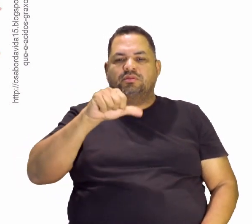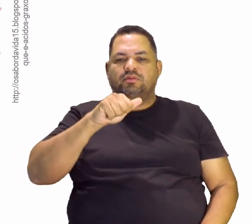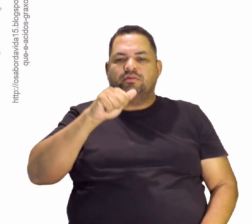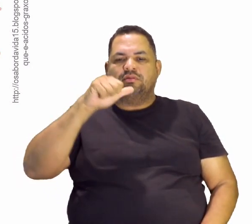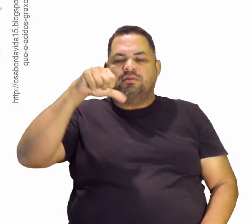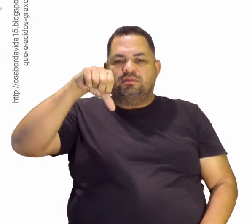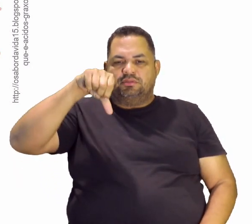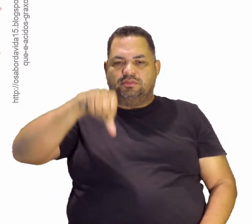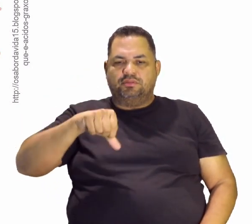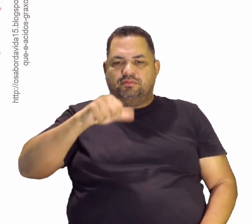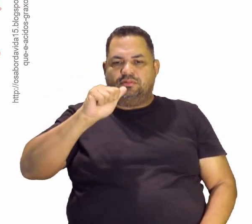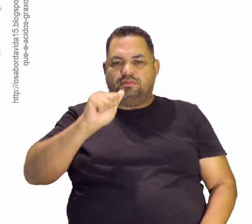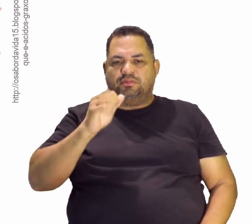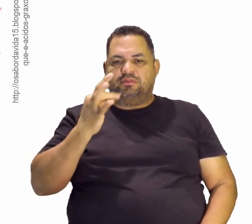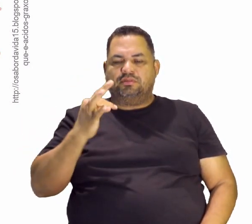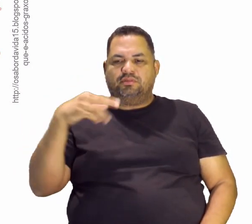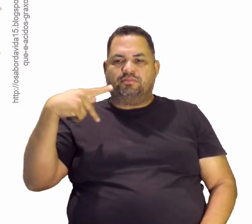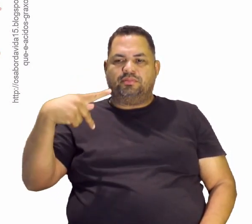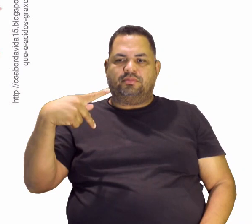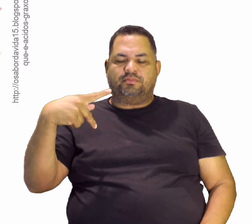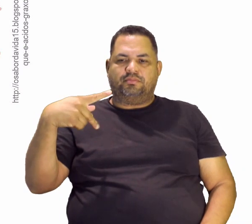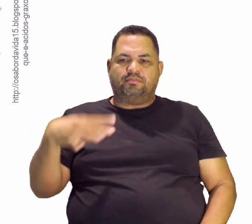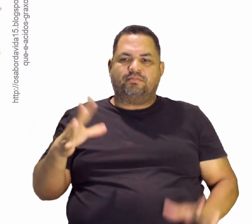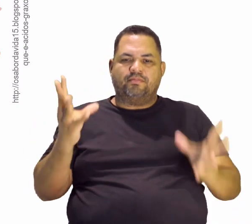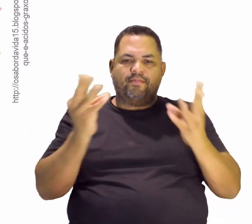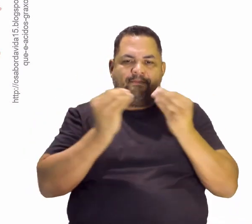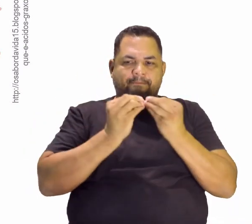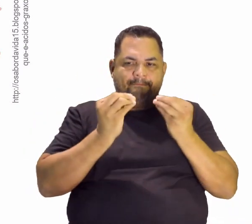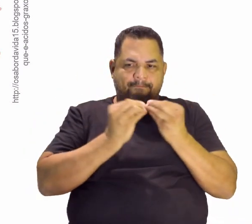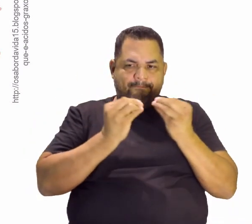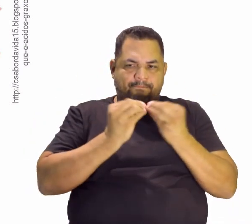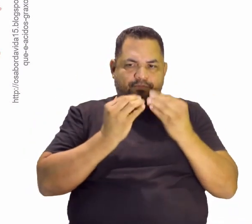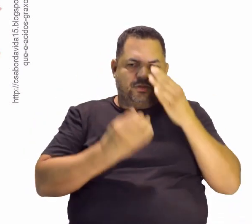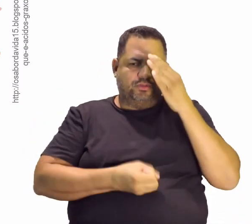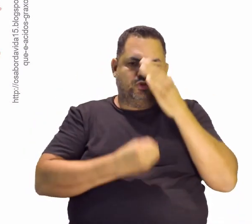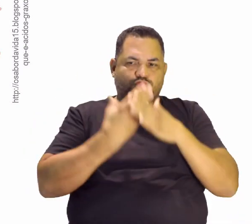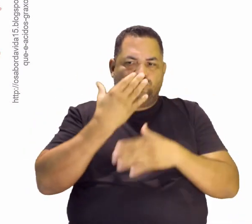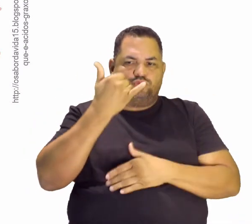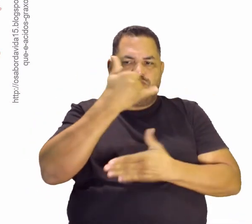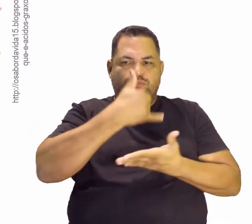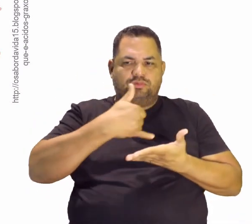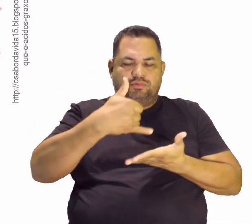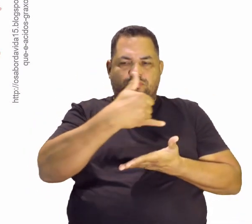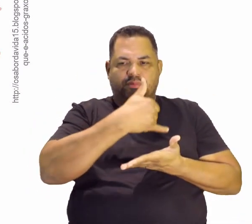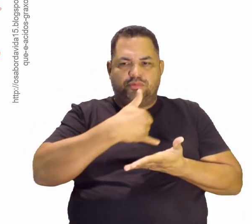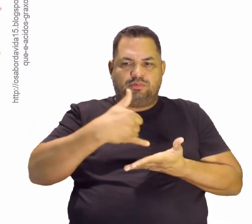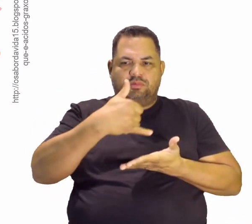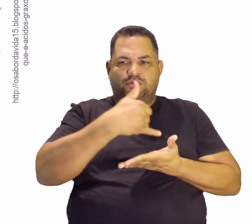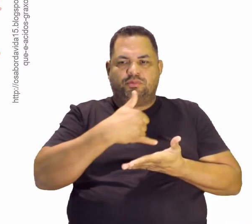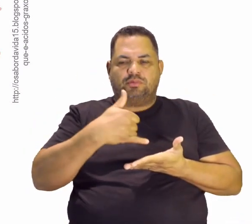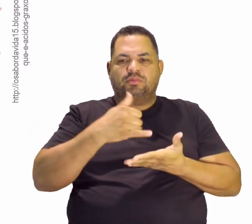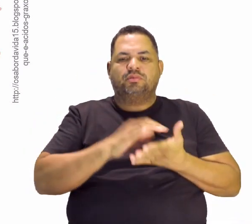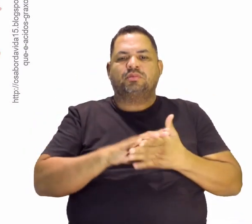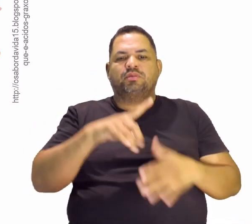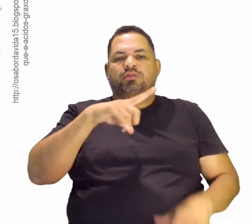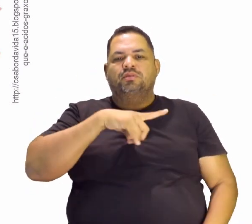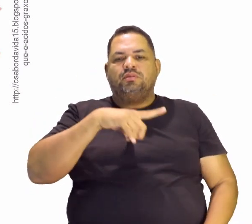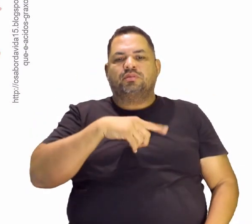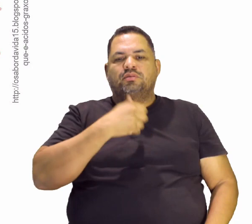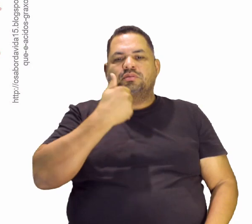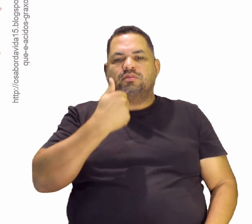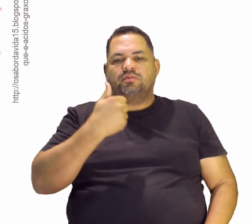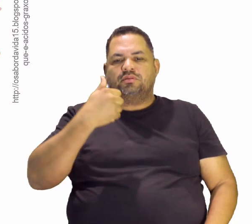Então, perceba aí que nas moléculas que advém da gordura, né, que advém aí do ácido graxo, nós temos